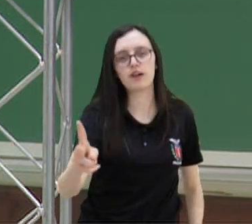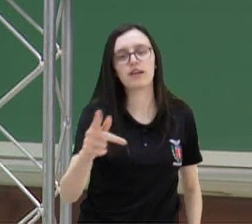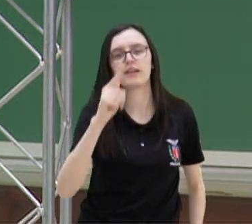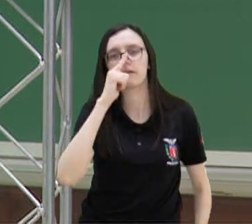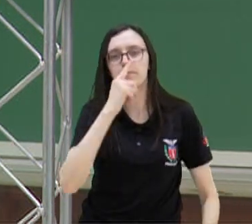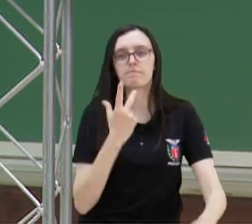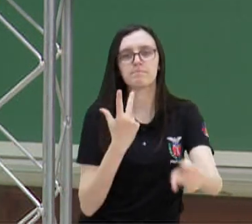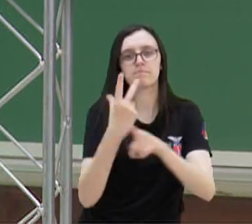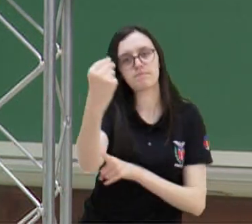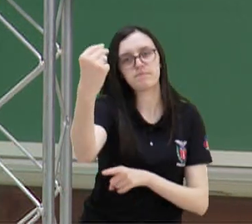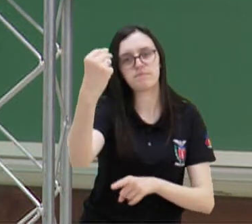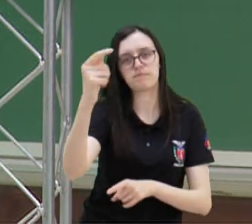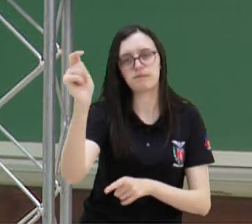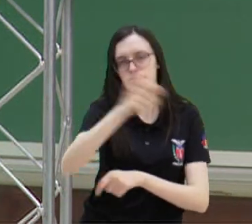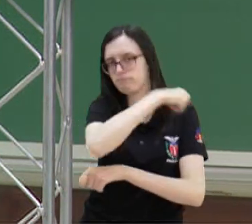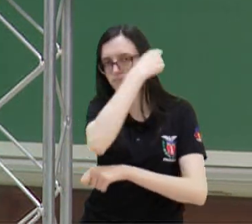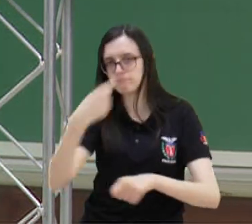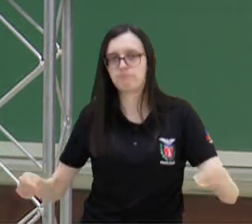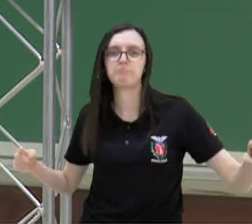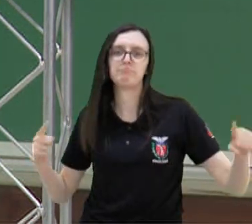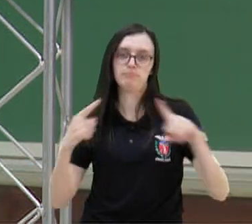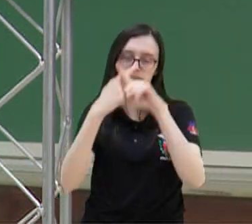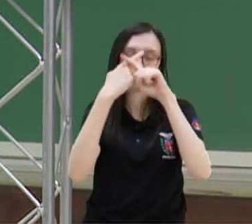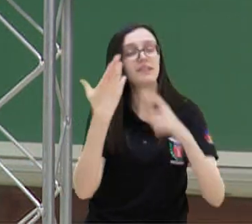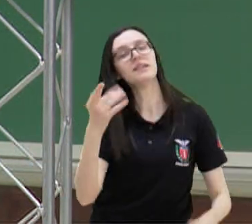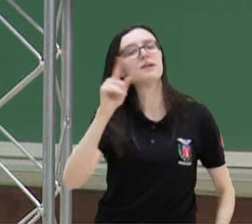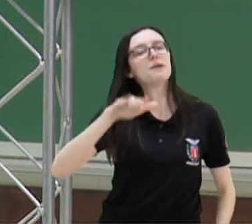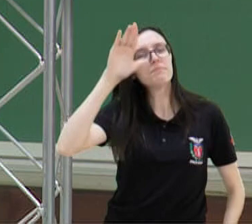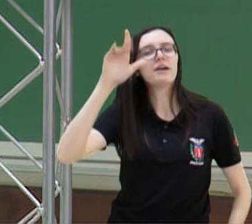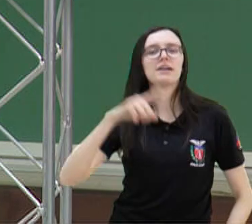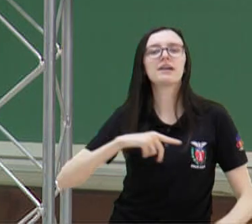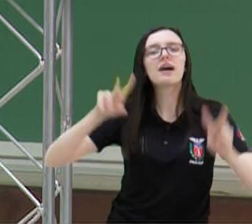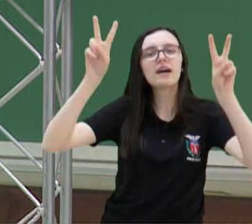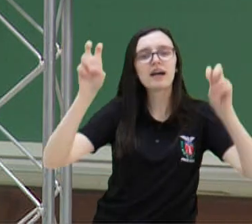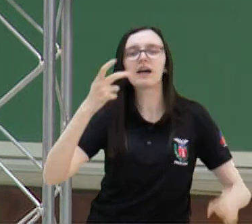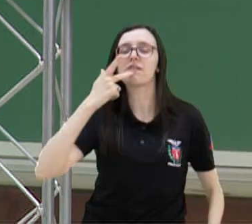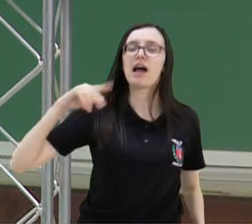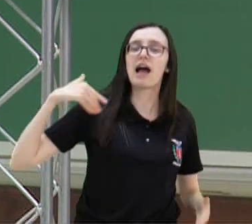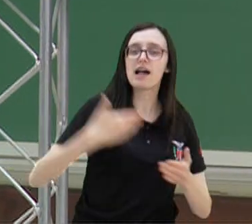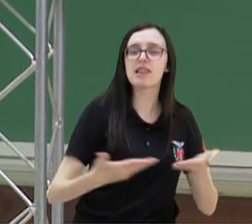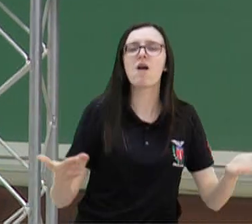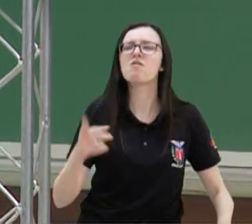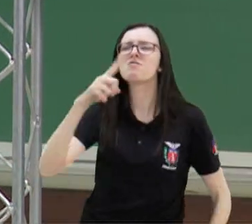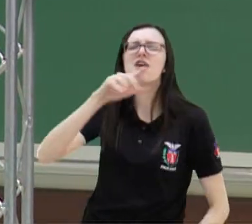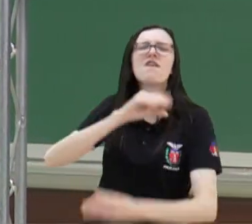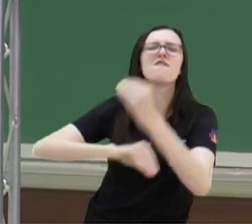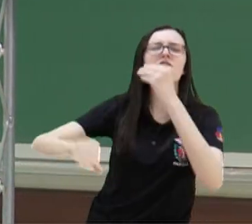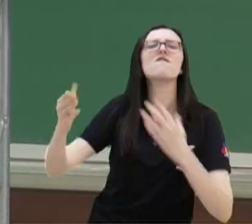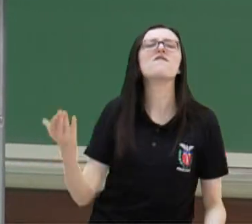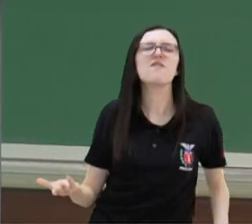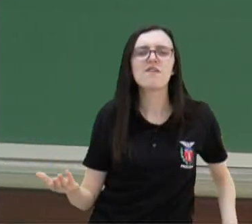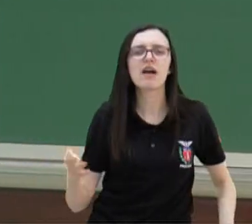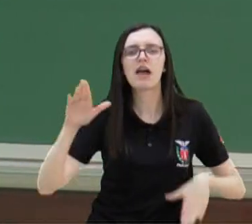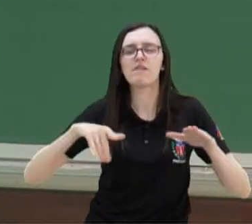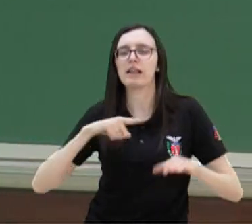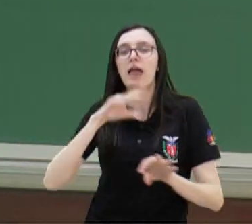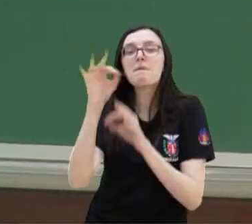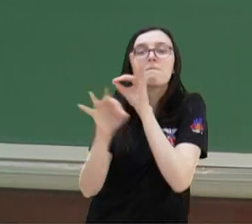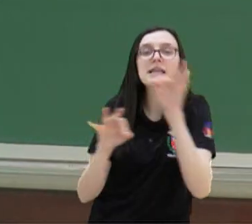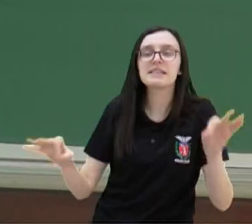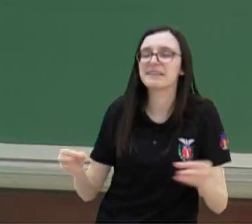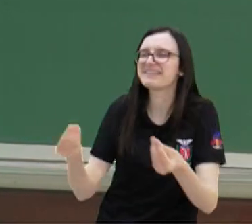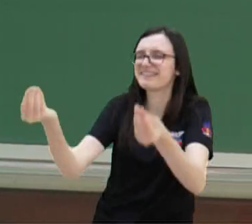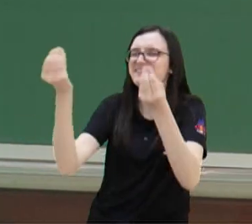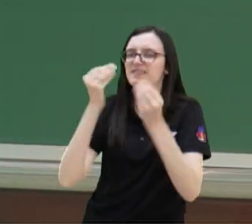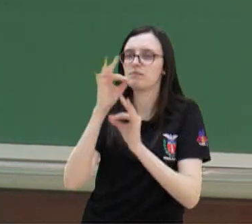gregos venceram a batalha. Então aí temos mais um termo que é utilizado até os dias de hoje para dizer de algum presente que a gente